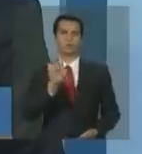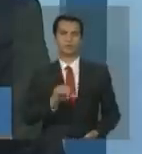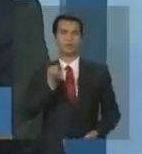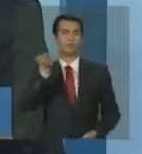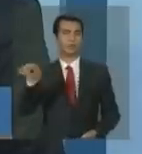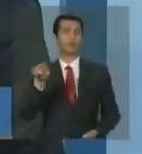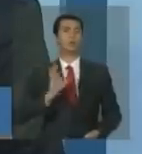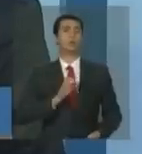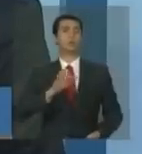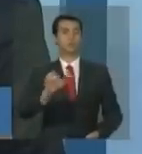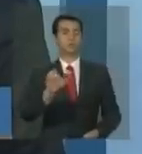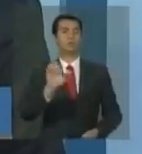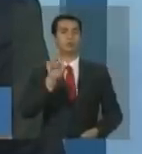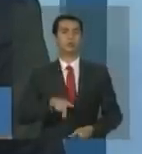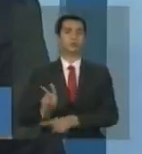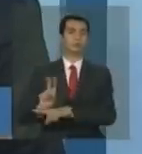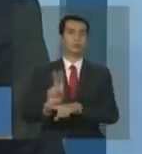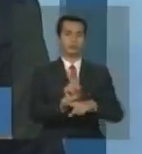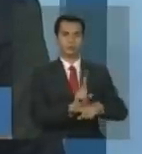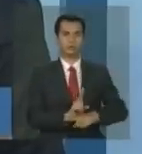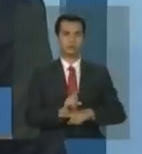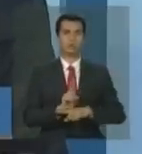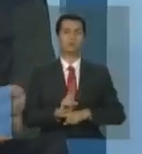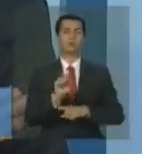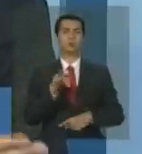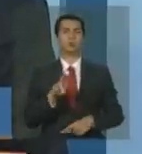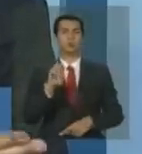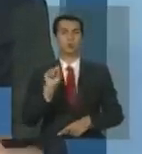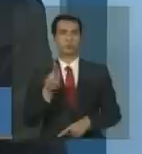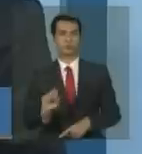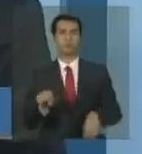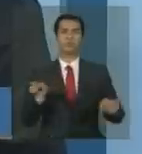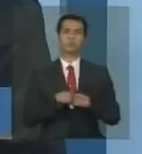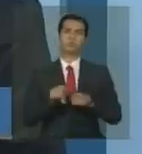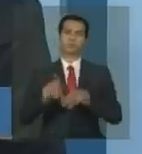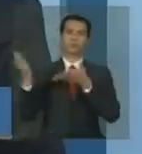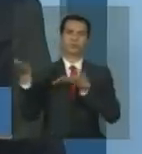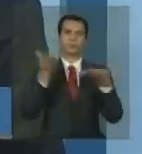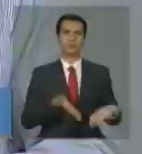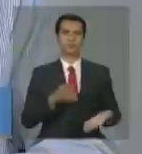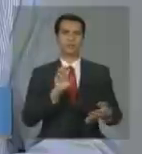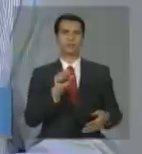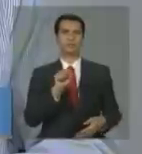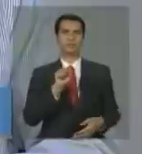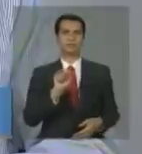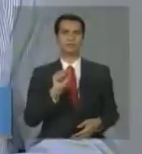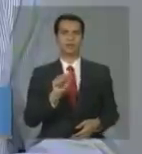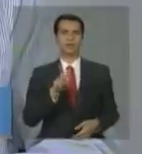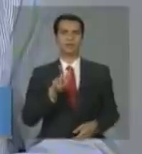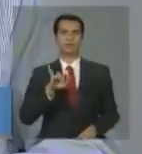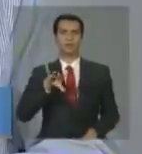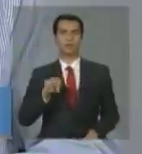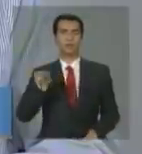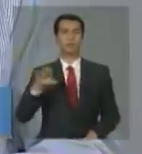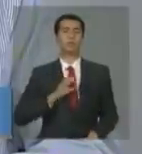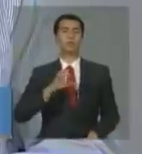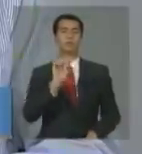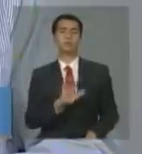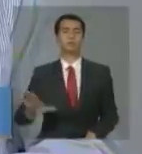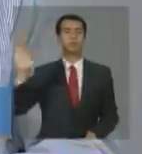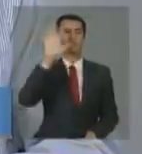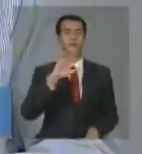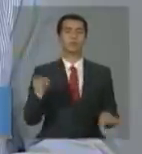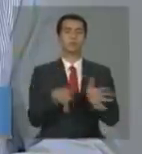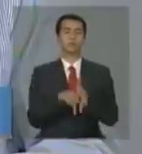Vigilância Socioassistencial do Departamento de Gestão do SUAS, e Sávio Chaves, da Coordenação Geral da Rede SUAS, membro